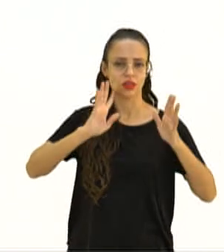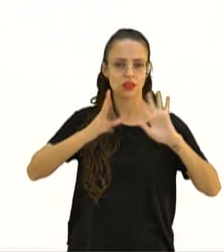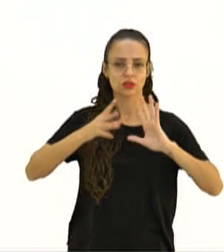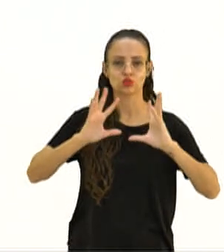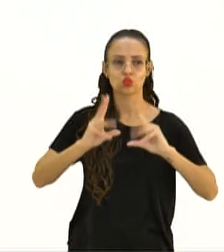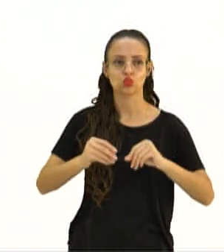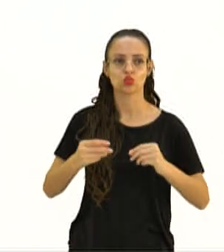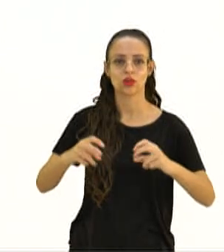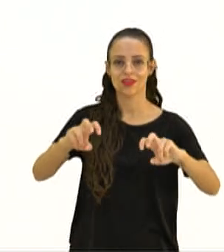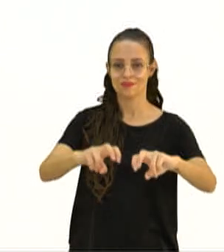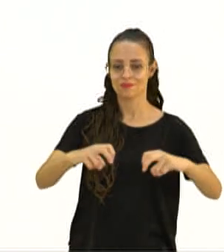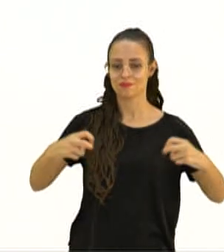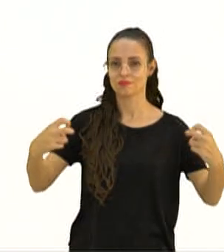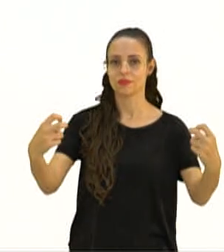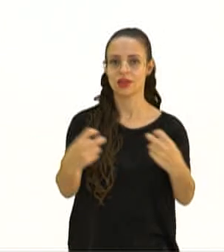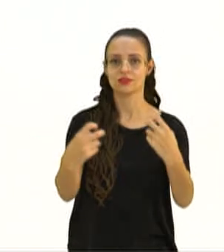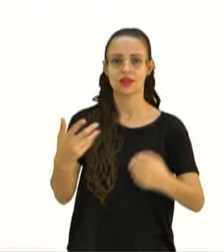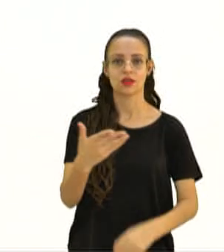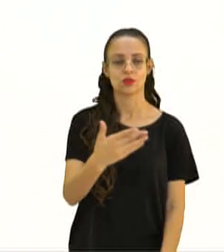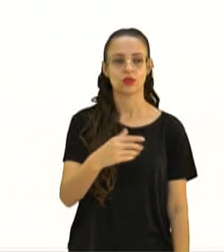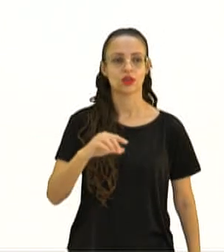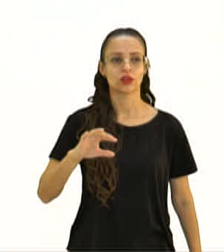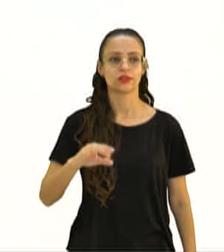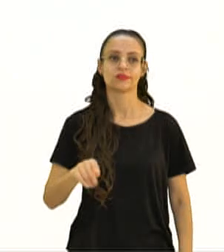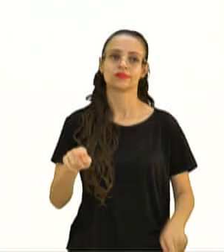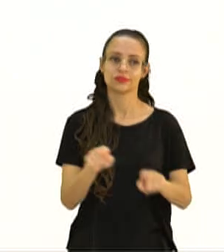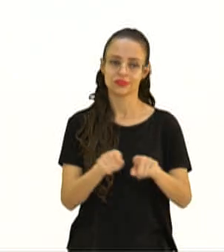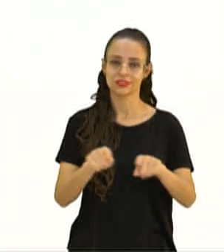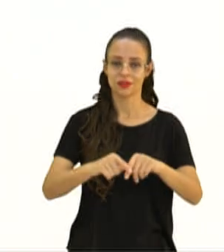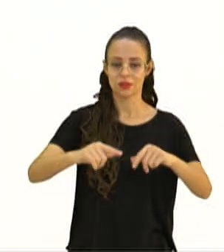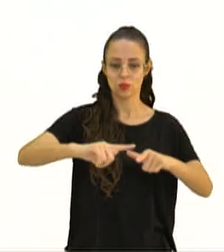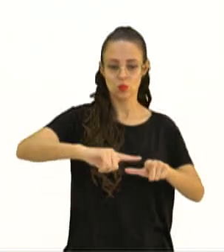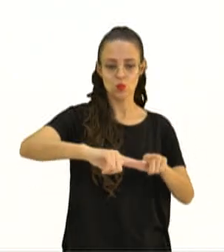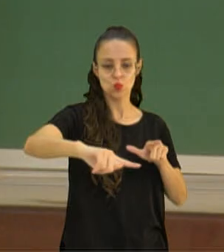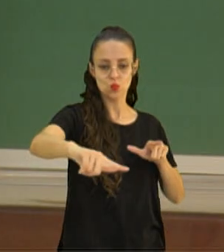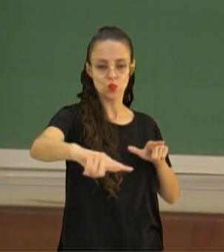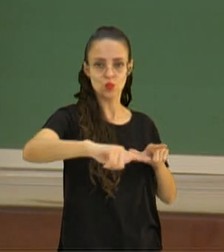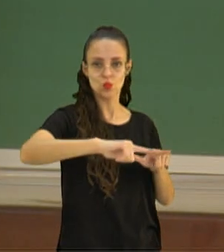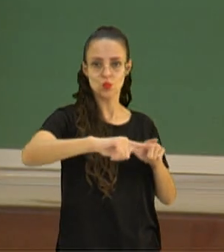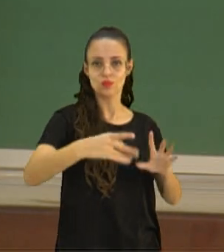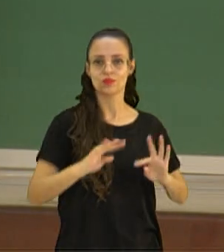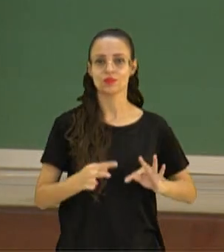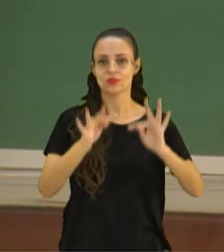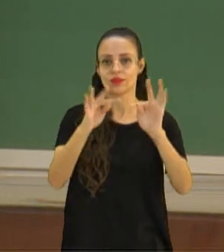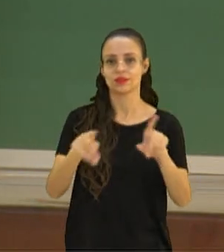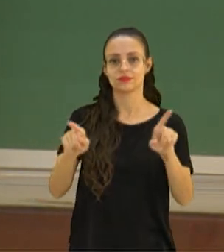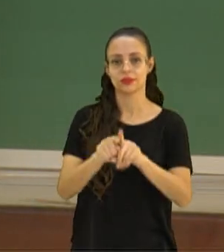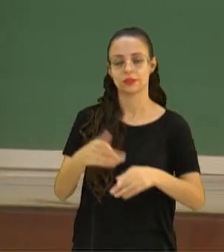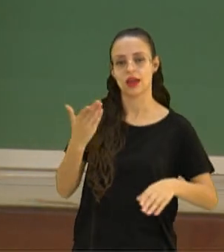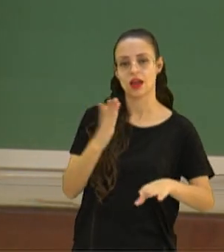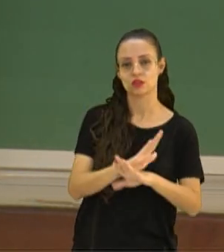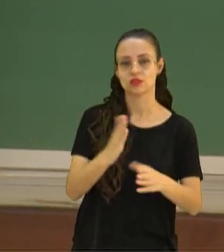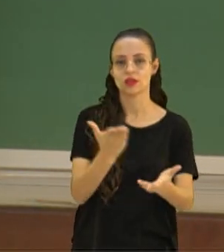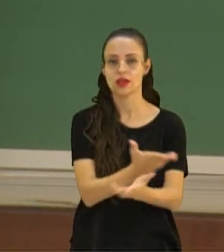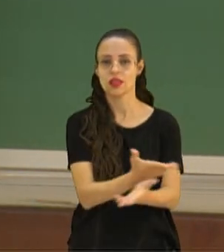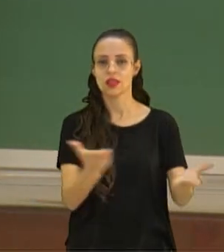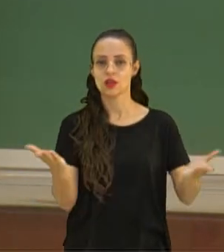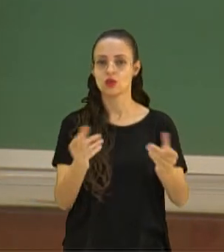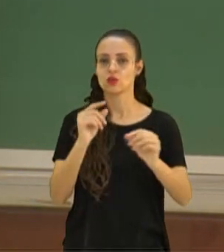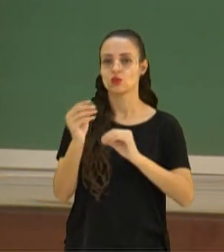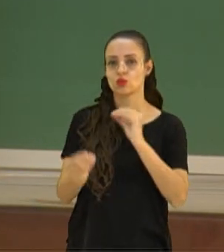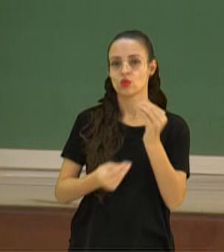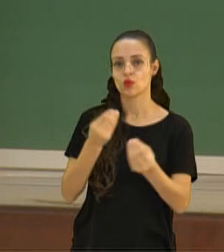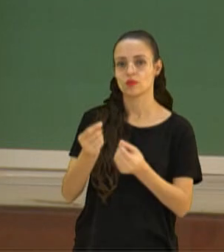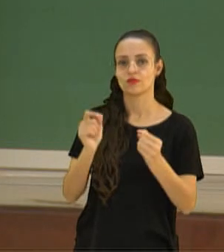E ali é uma mesa já também com tecnologia, né? Que vai estar auxiliando os jogadores a estar